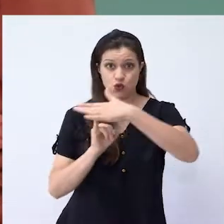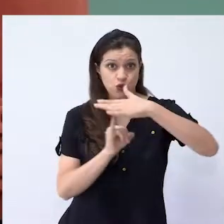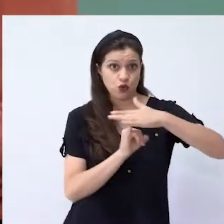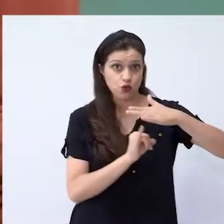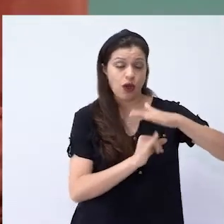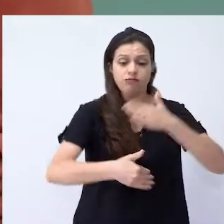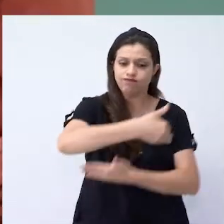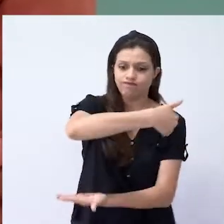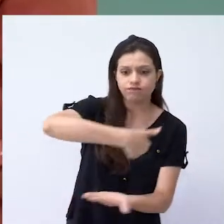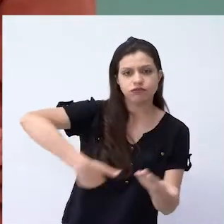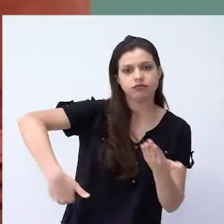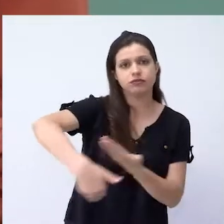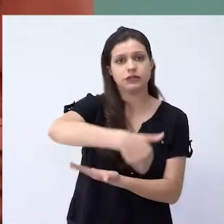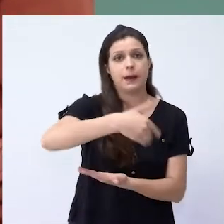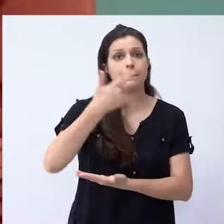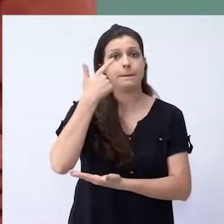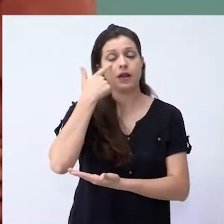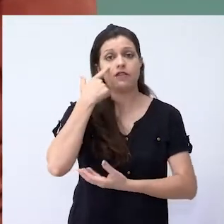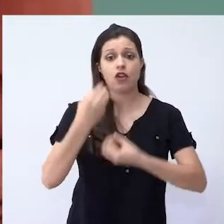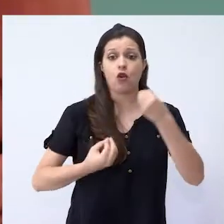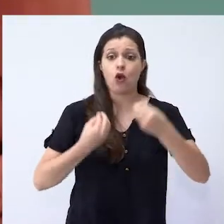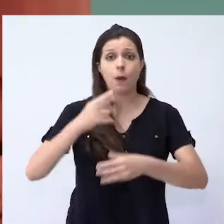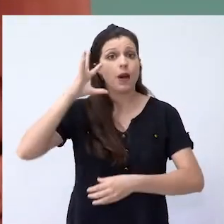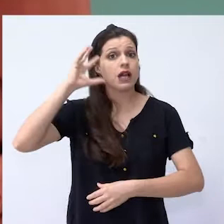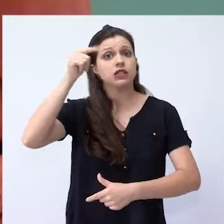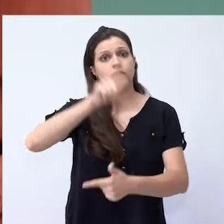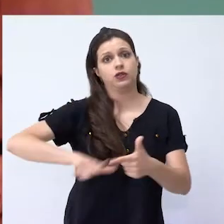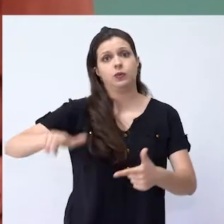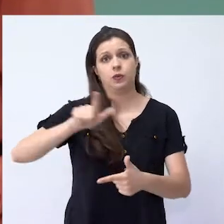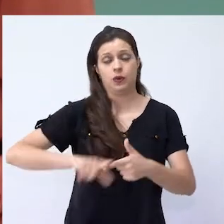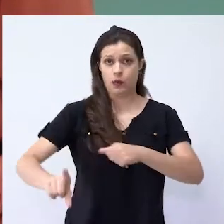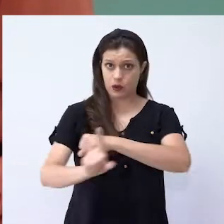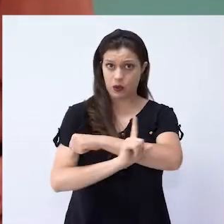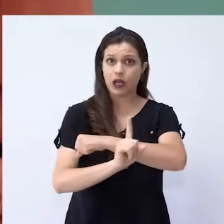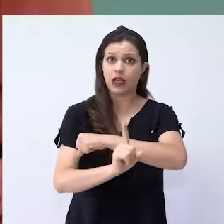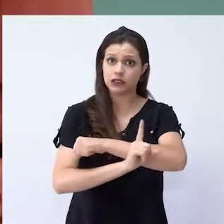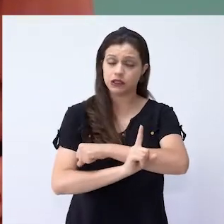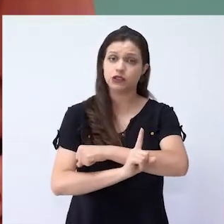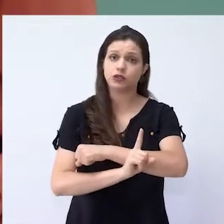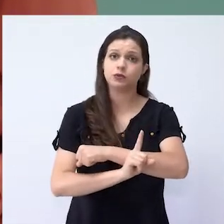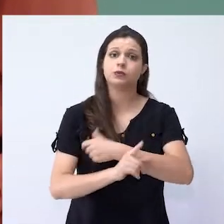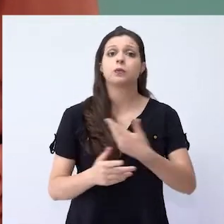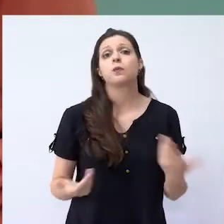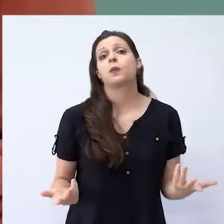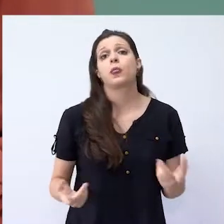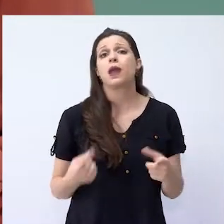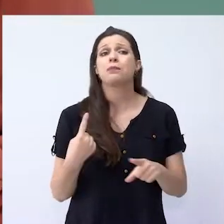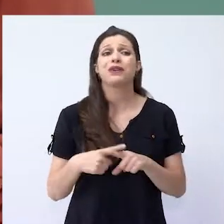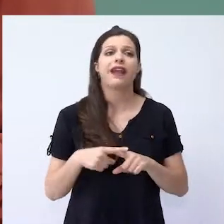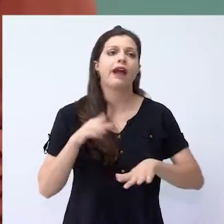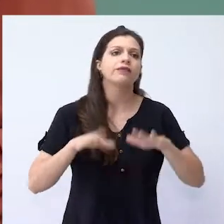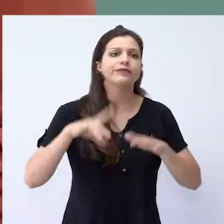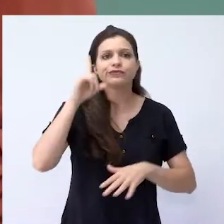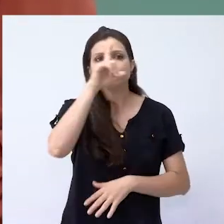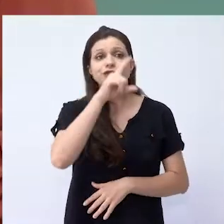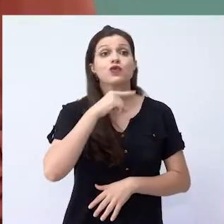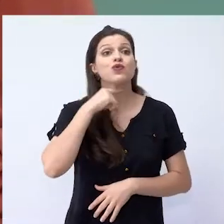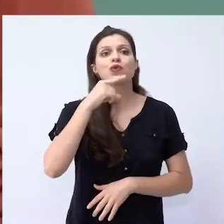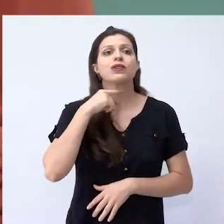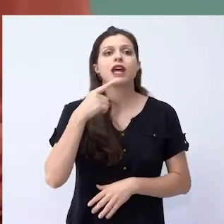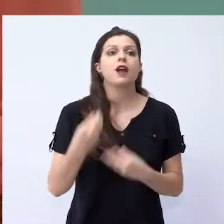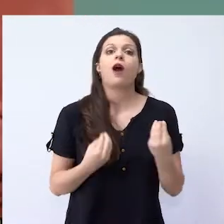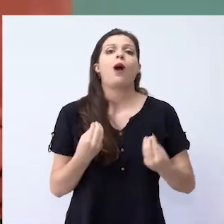e para tratar os casos que aparecem é muito importante para que haja uma efetividade. Sou pena de a gente não